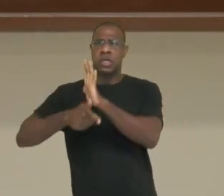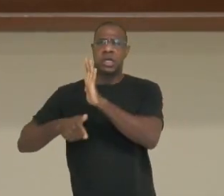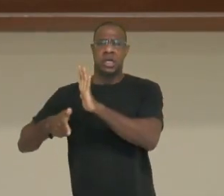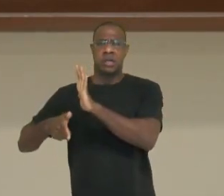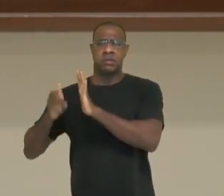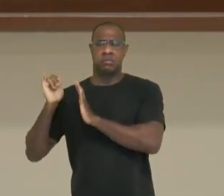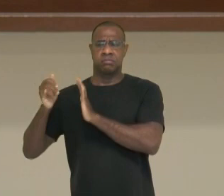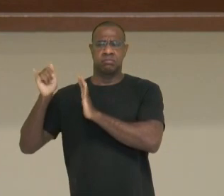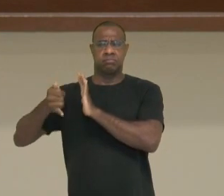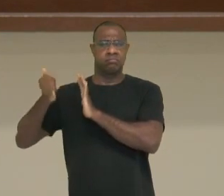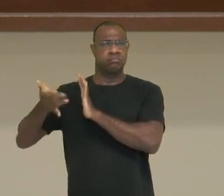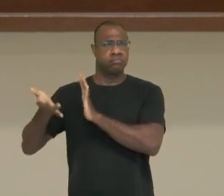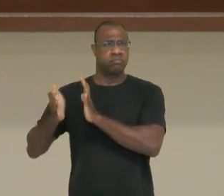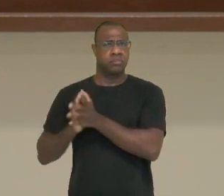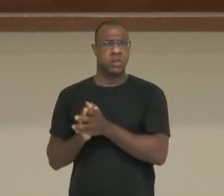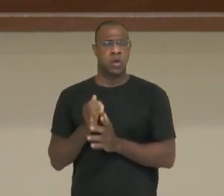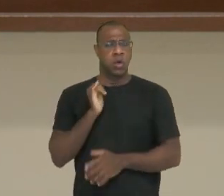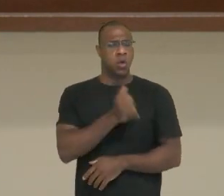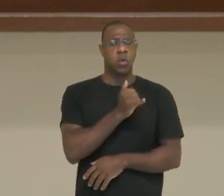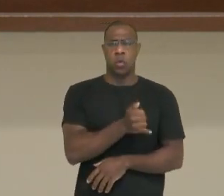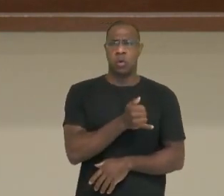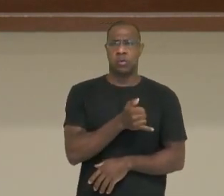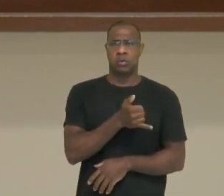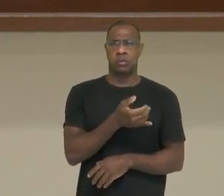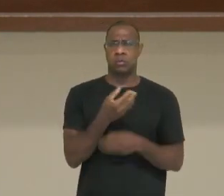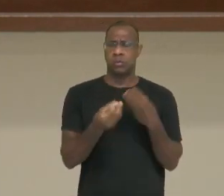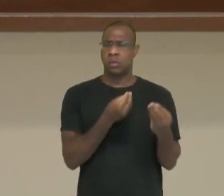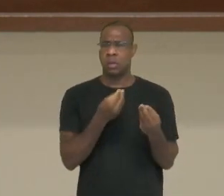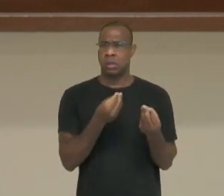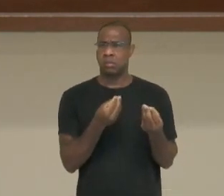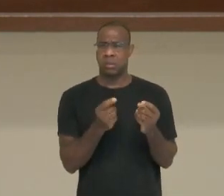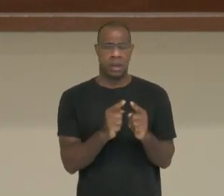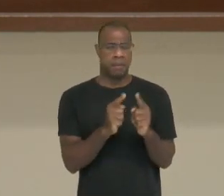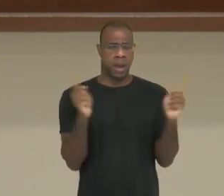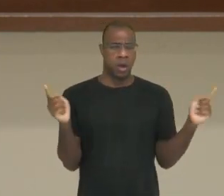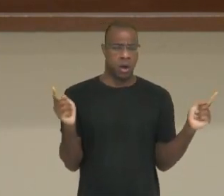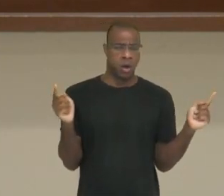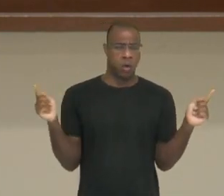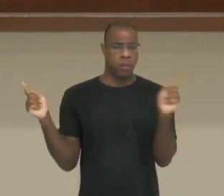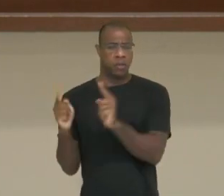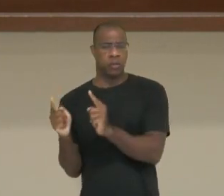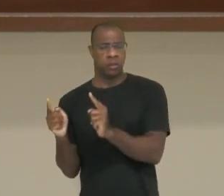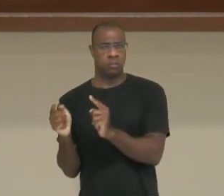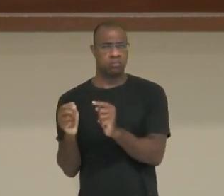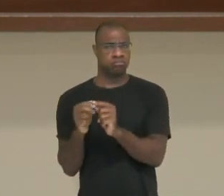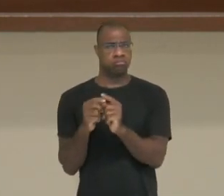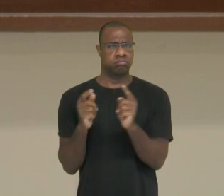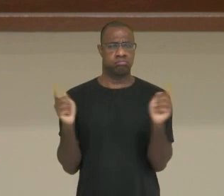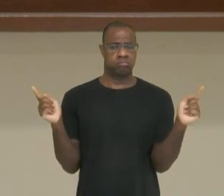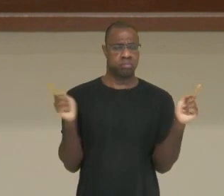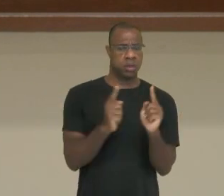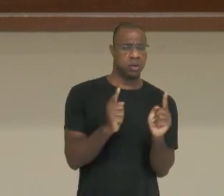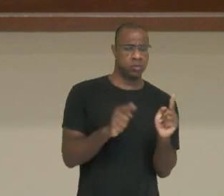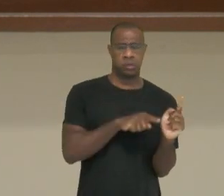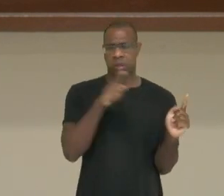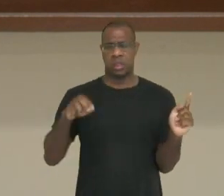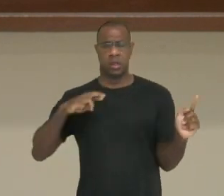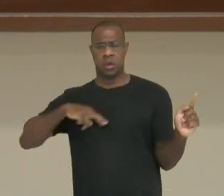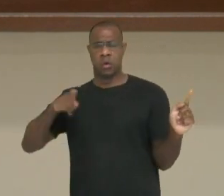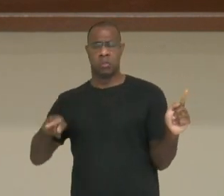conto é maior ou menor que um romance? Em relação à crônica, qual é a diferença? Então, o